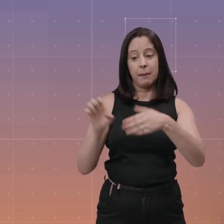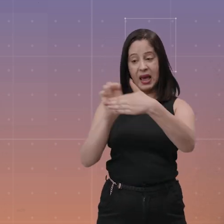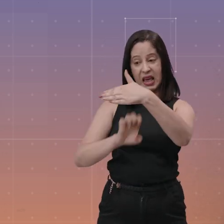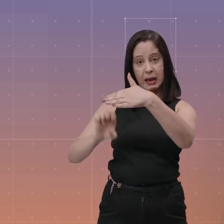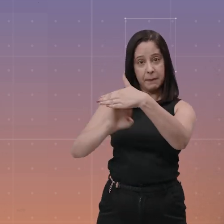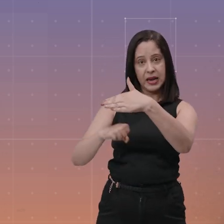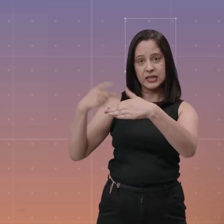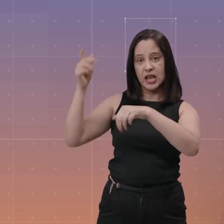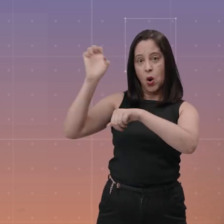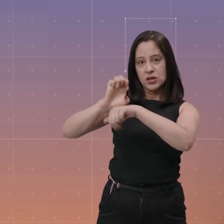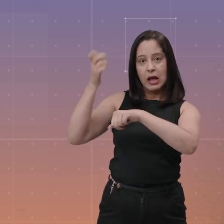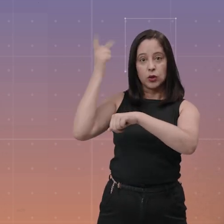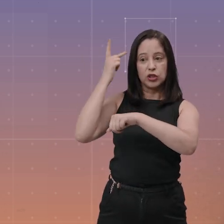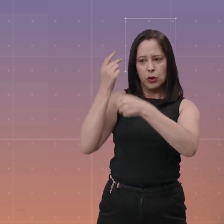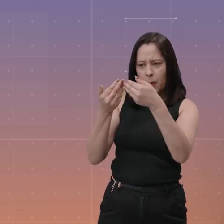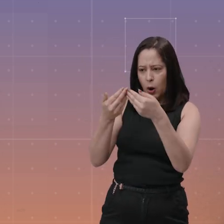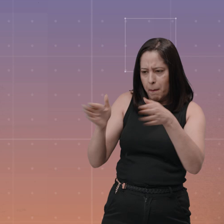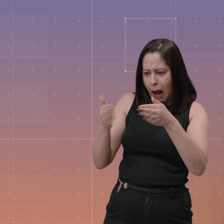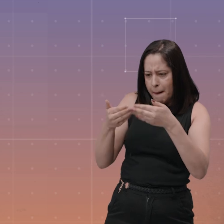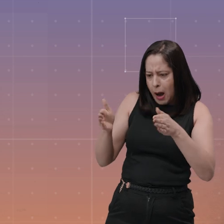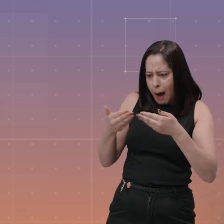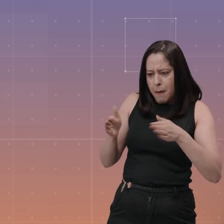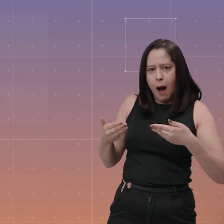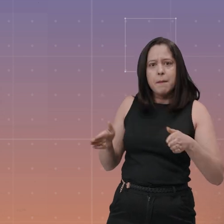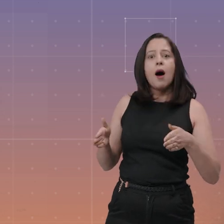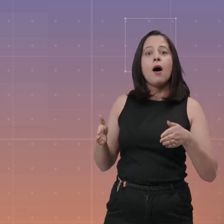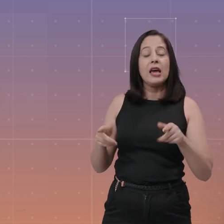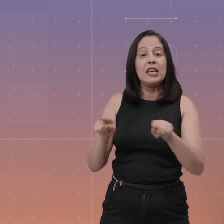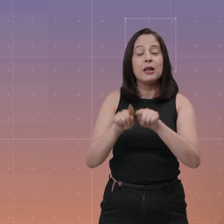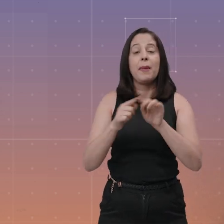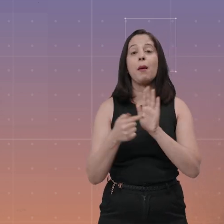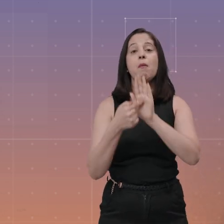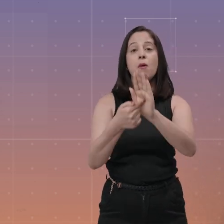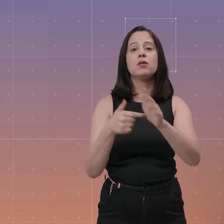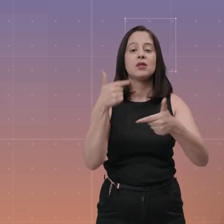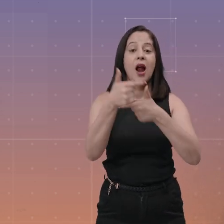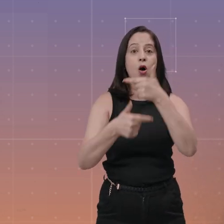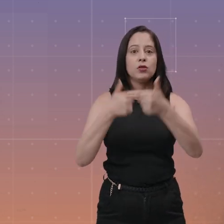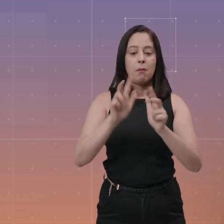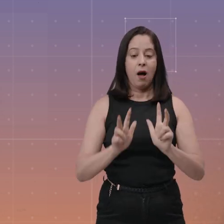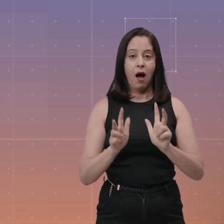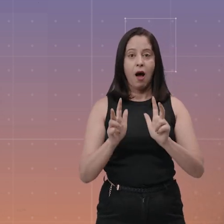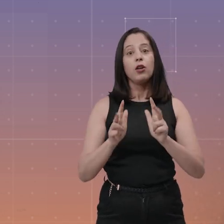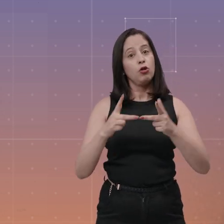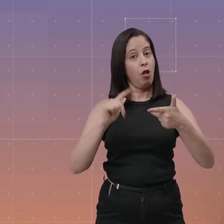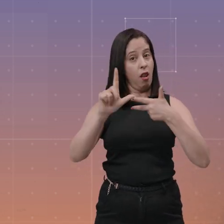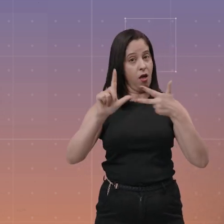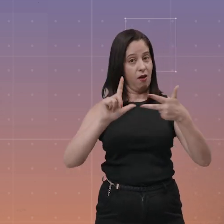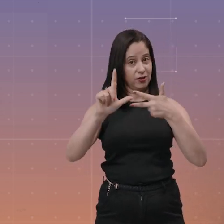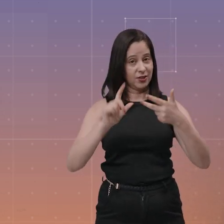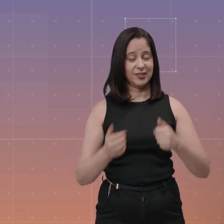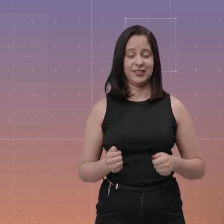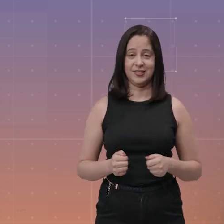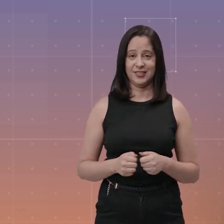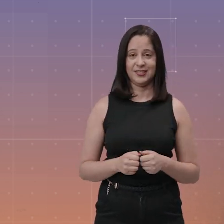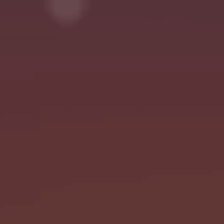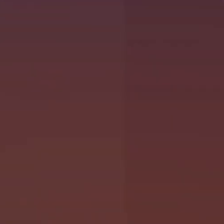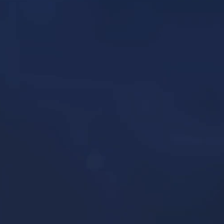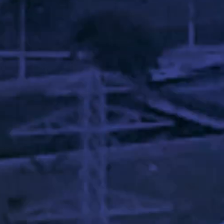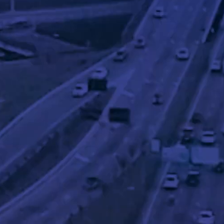novas empresas no estado de São Paulo e ainda traz os destaques dos trabalhos legislativos por